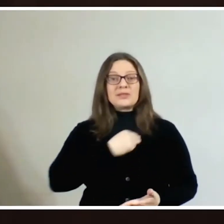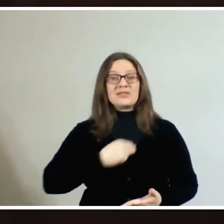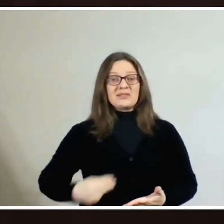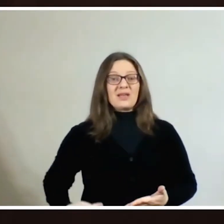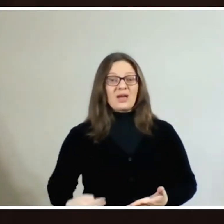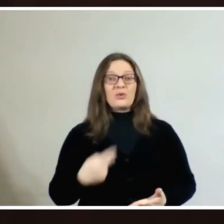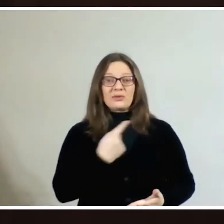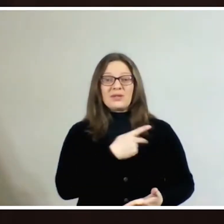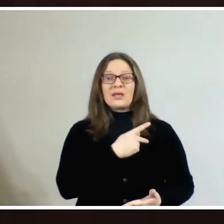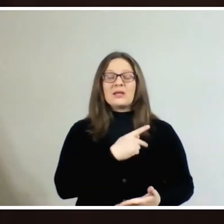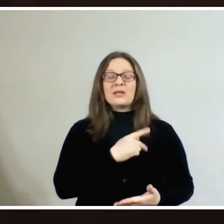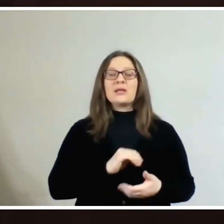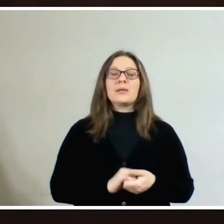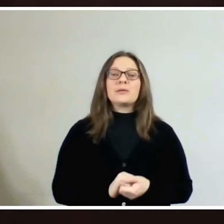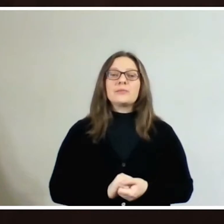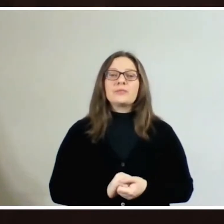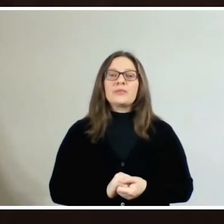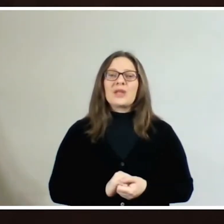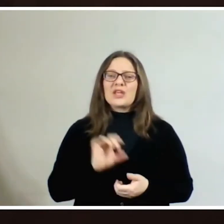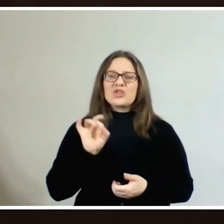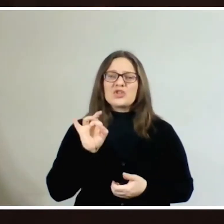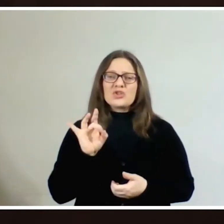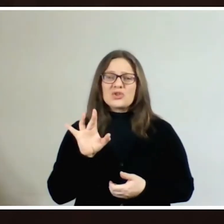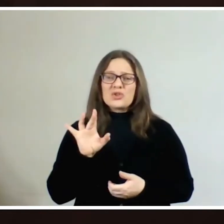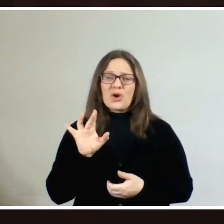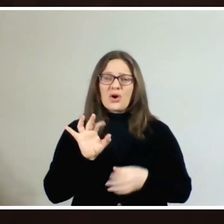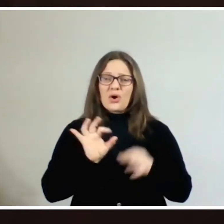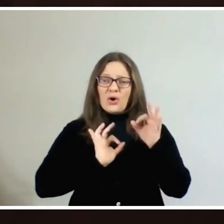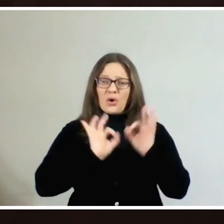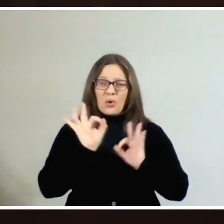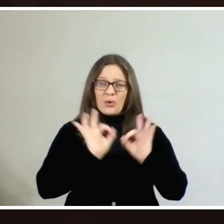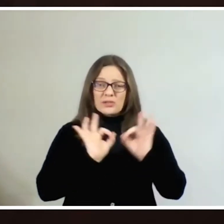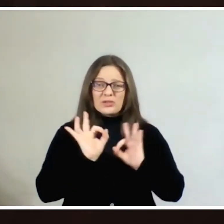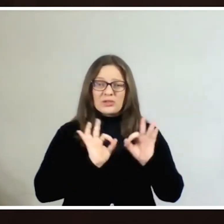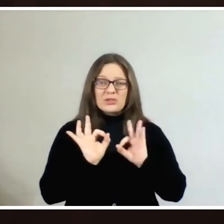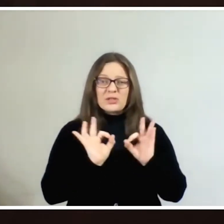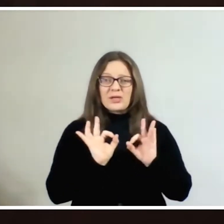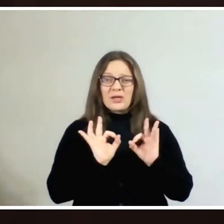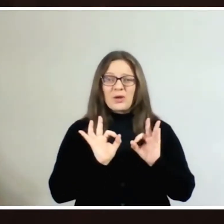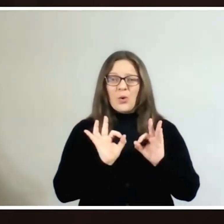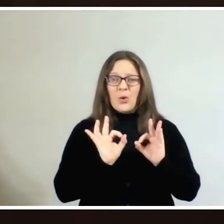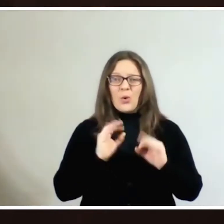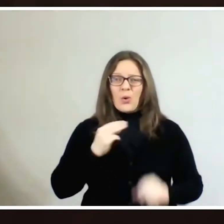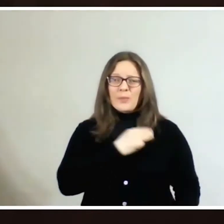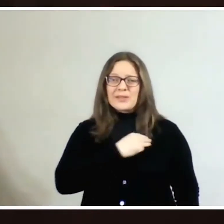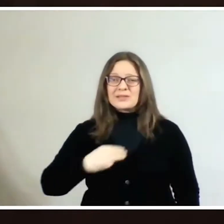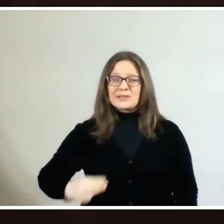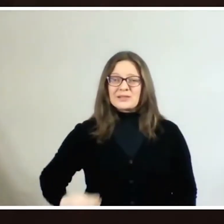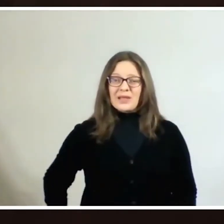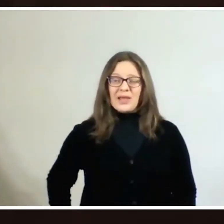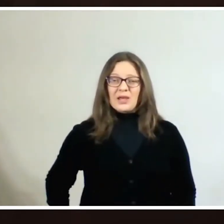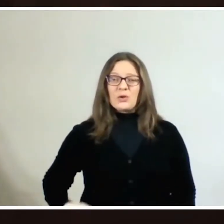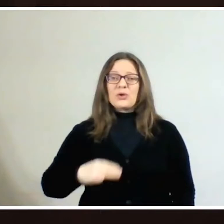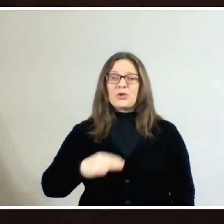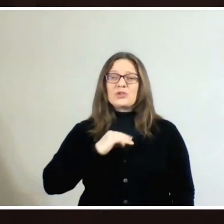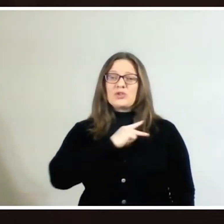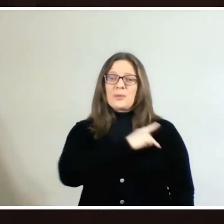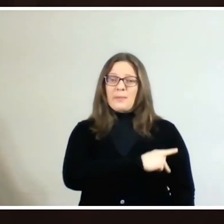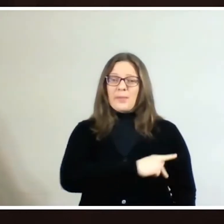apenas remendar o ministério rompido de Paulo, mas